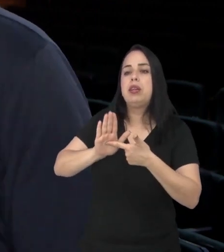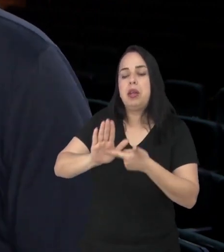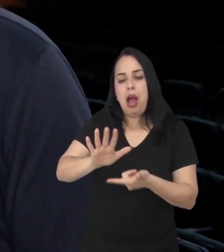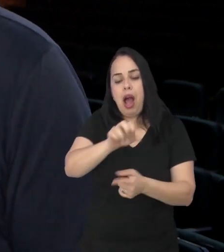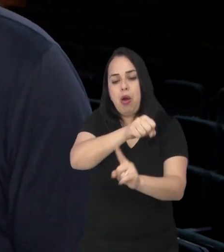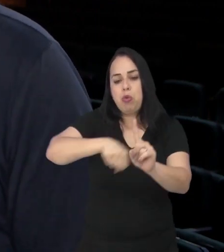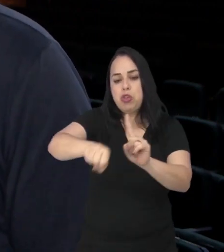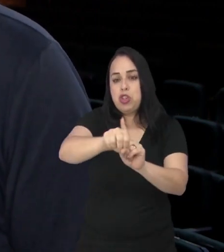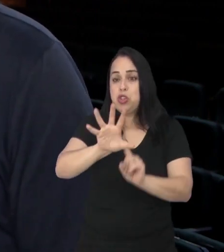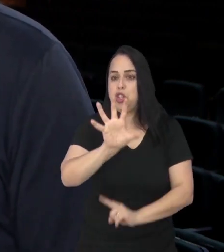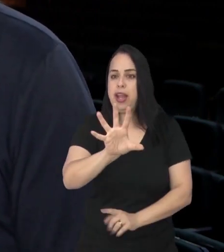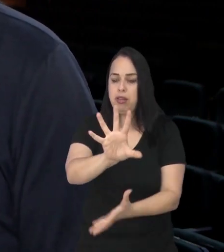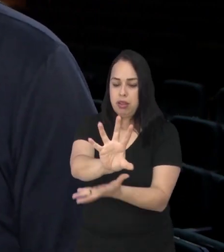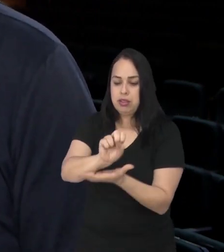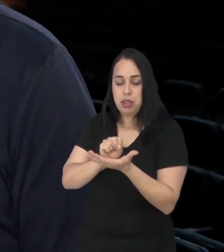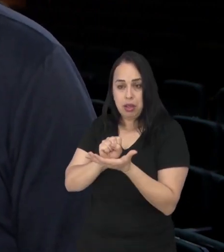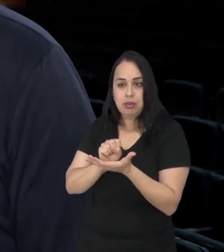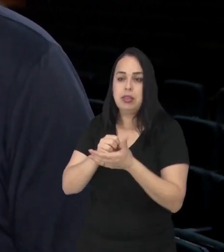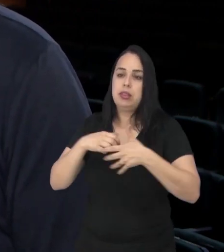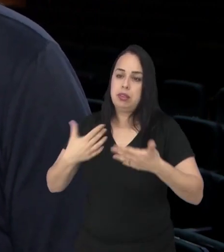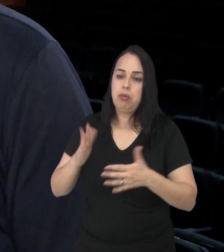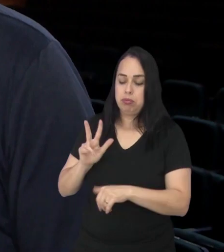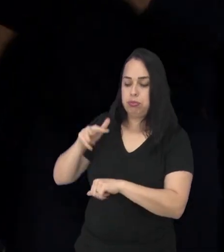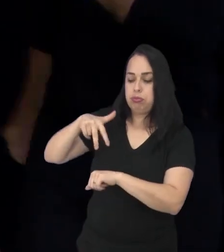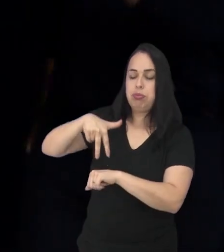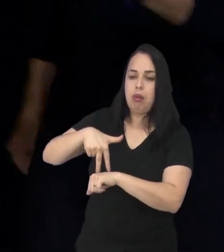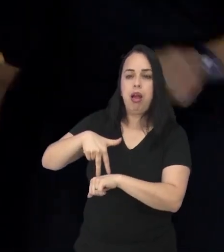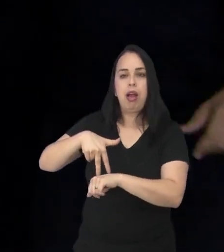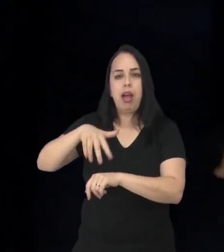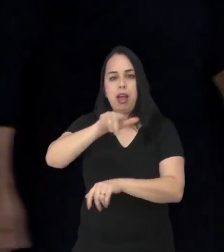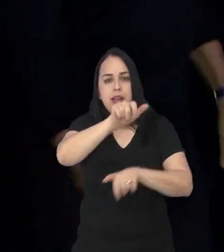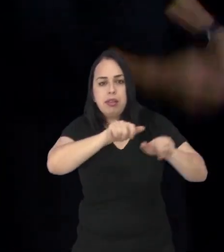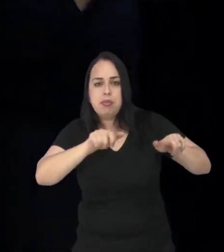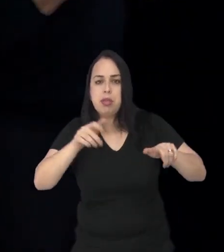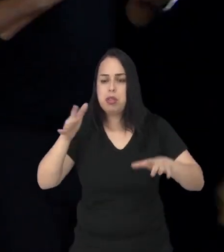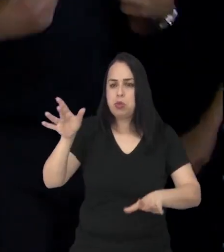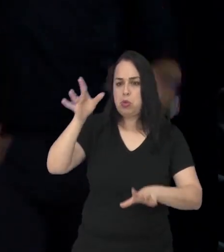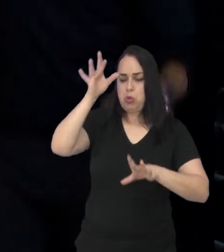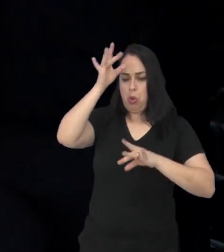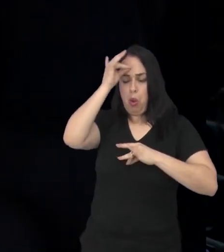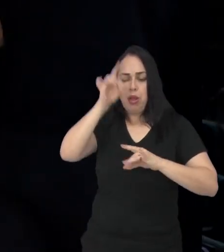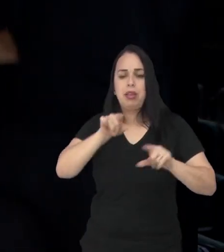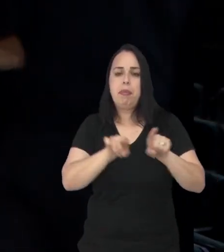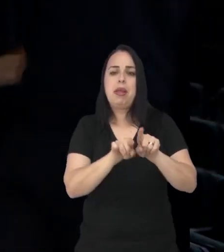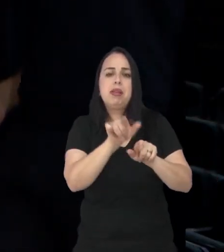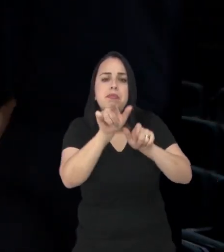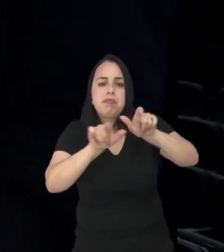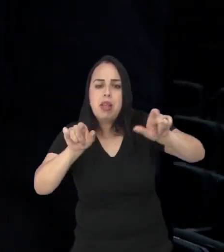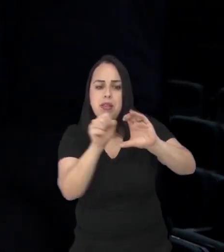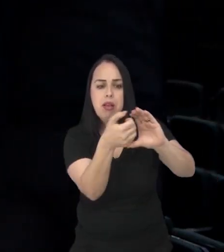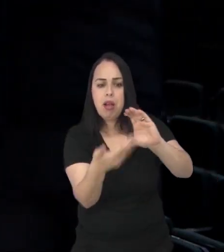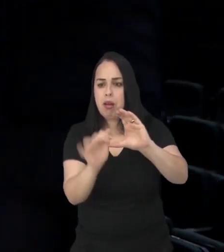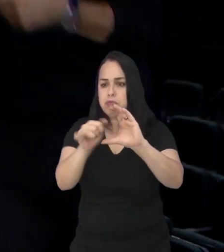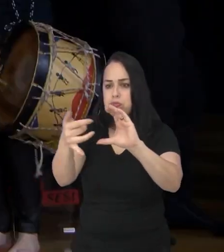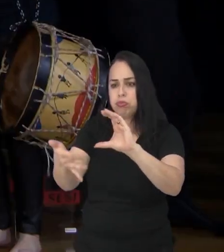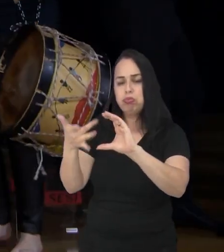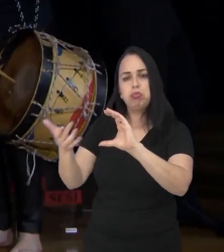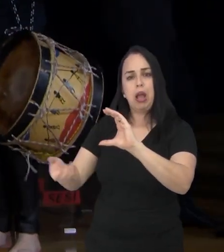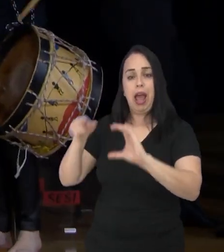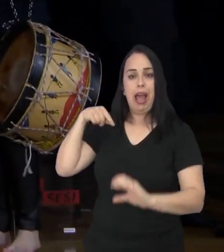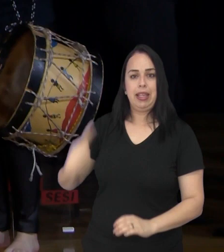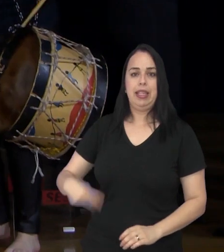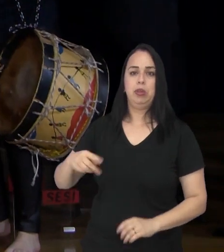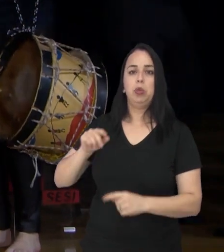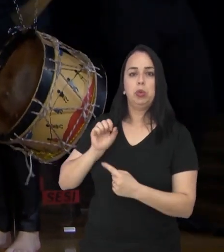E no palco é onde, de fato, essas personas, né, ou essas características da sociedade, elas vão